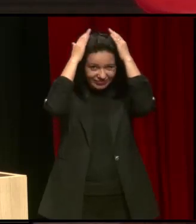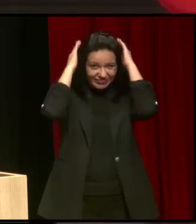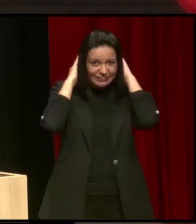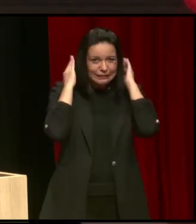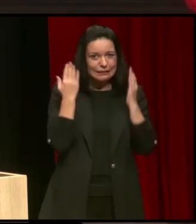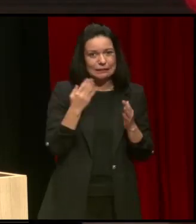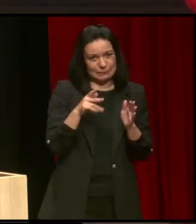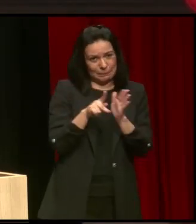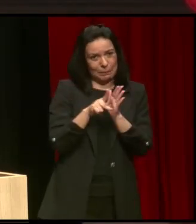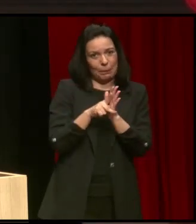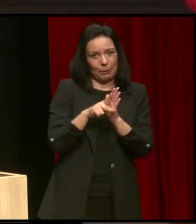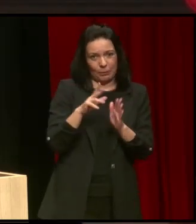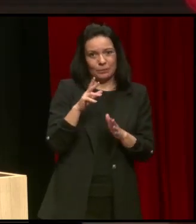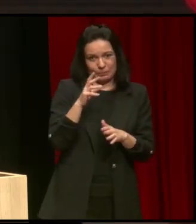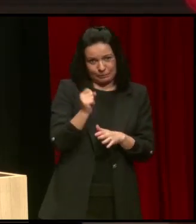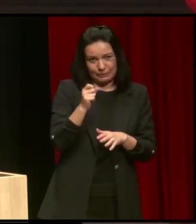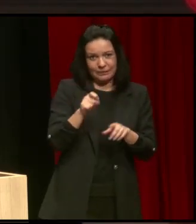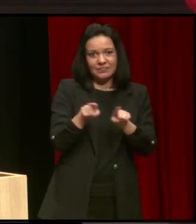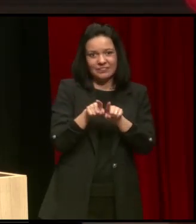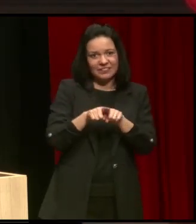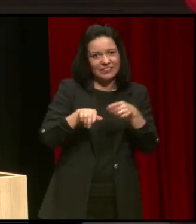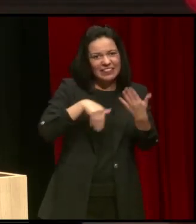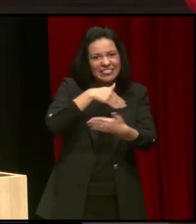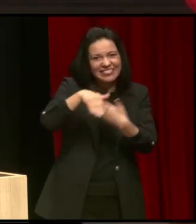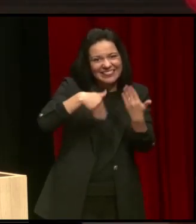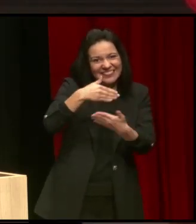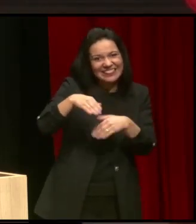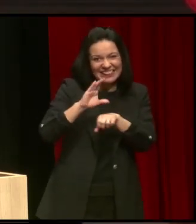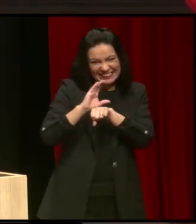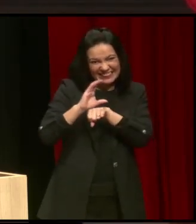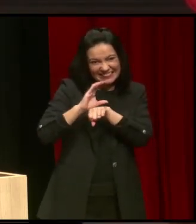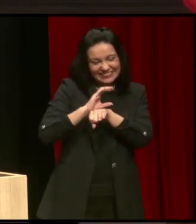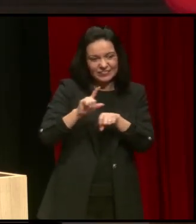ficou grisalho, não estou careca ainda, o pastor Anitta está mais careca do que eu.